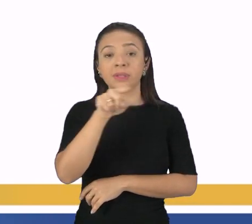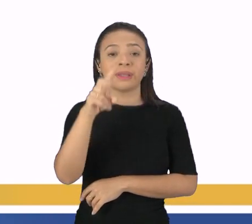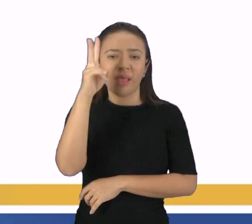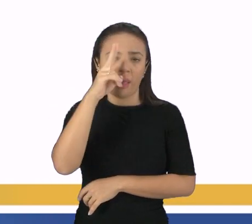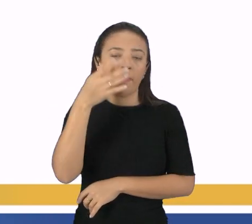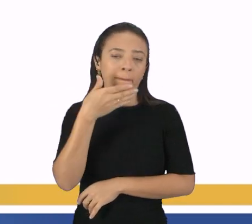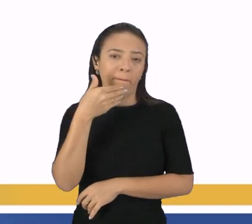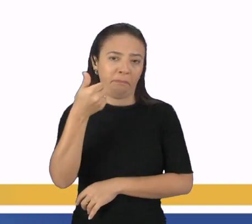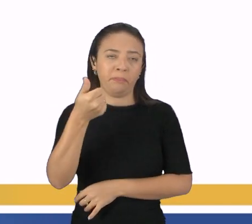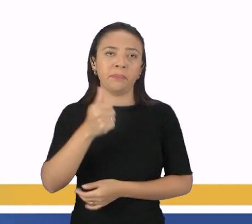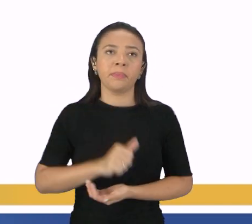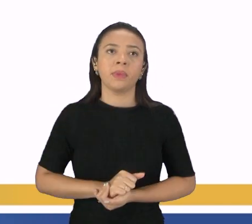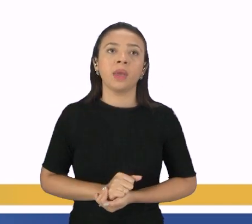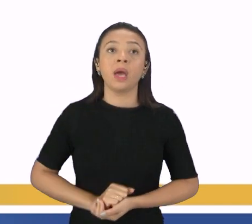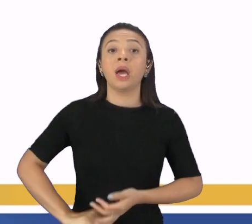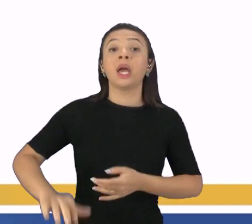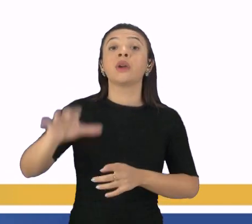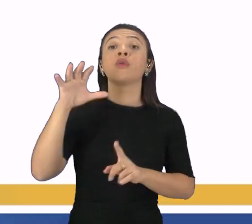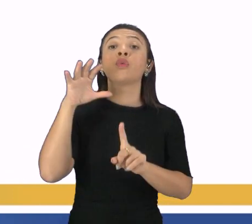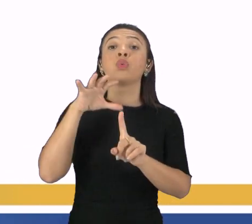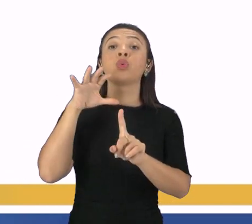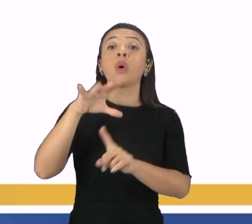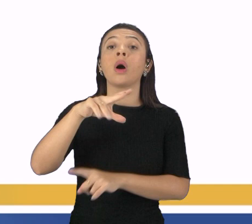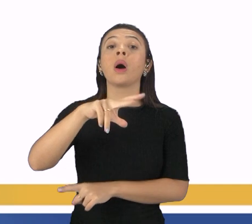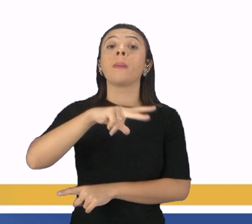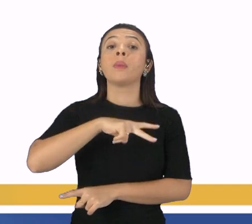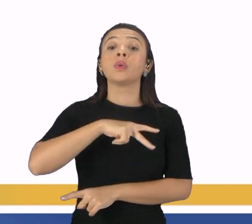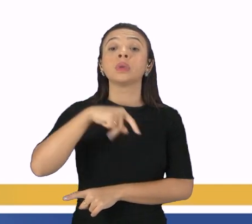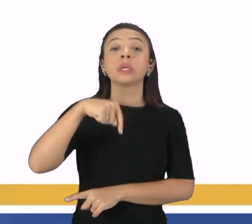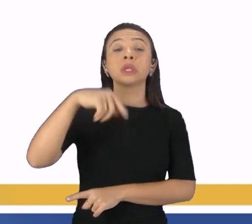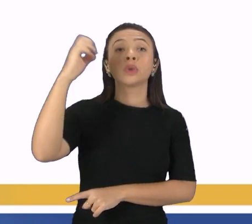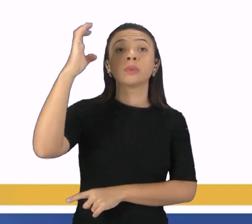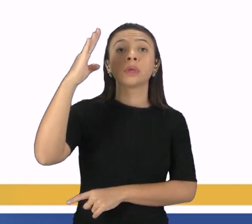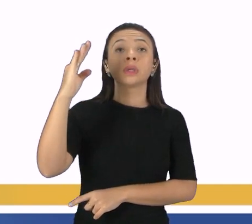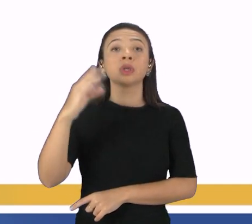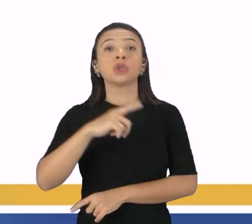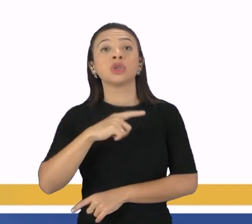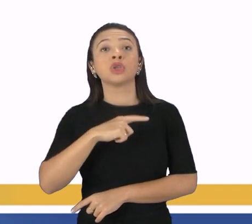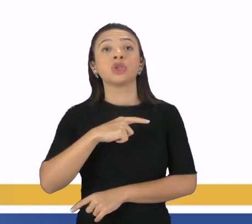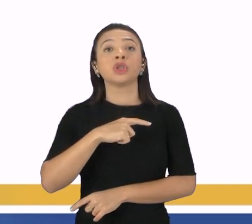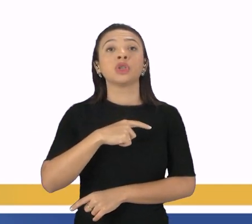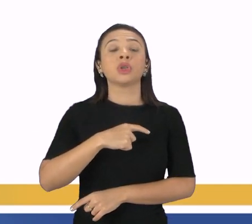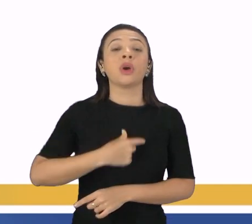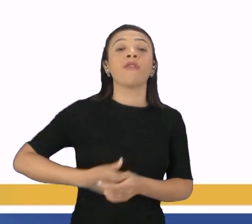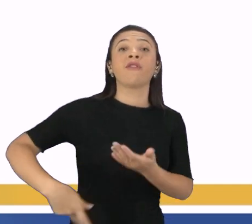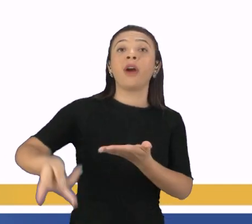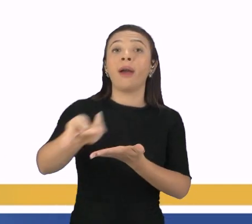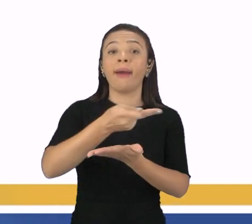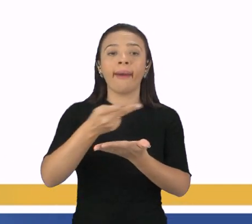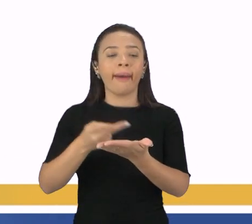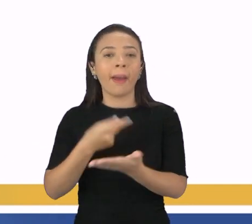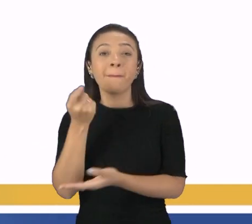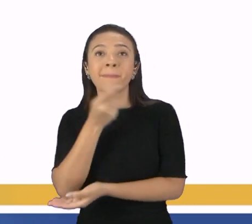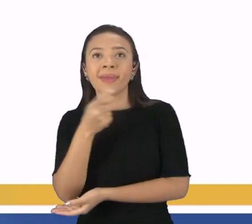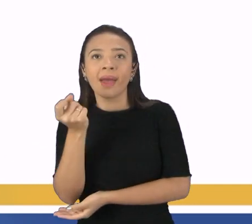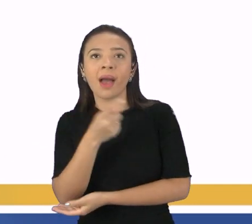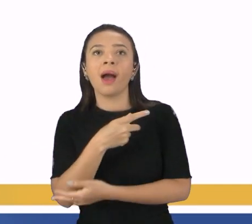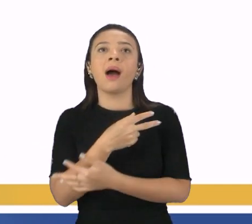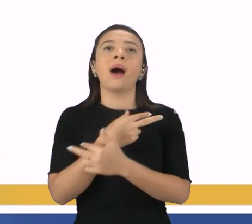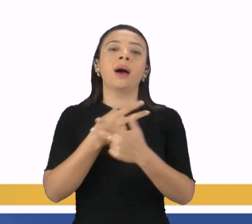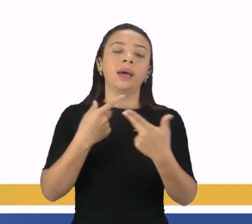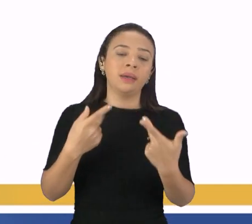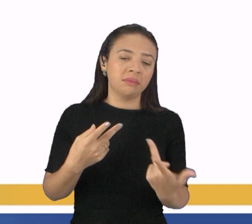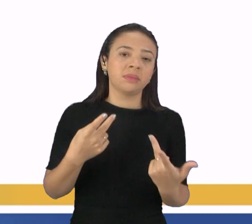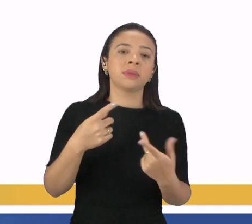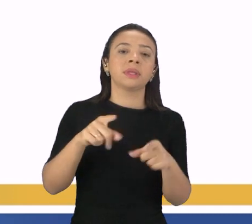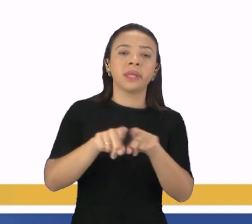lá. De influência portuguesa, vieram para o Brasil os versos, adivinhas, parlendas e grande parte dos jogos